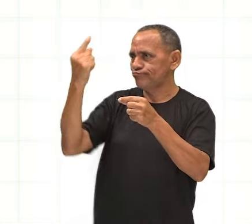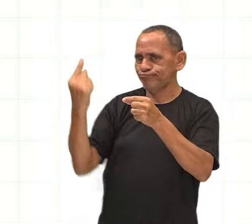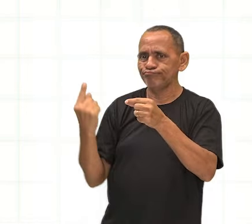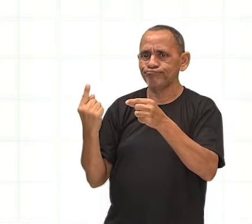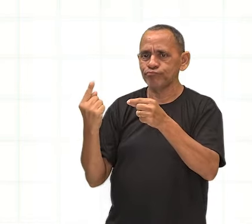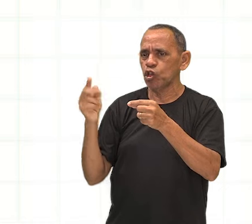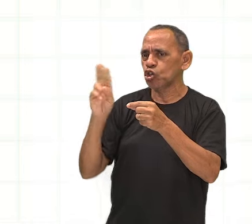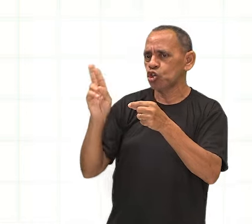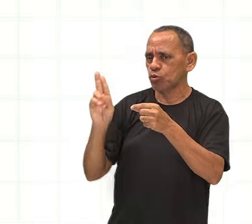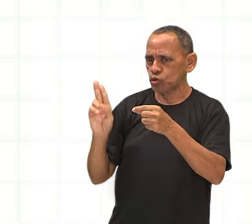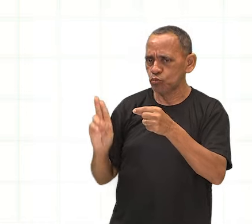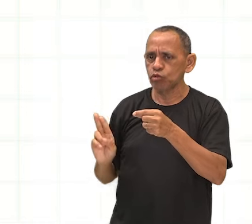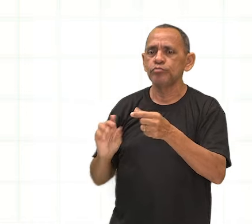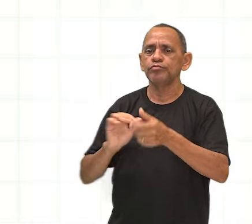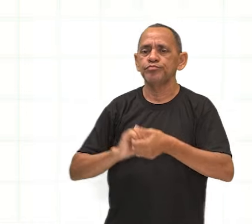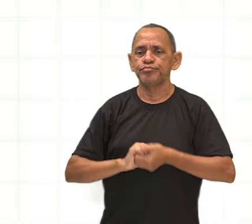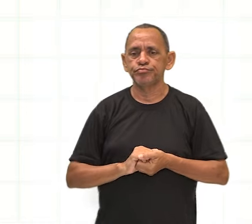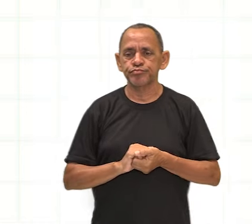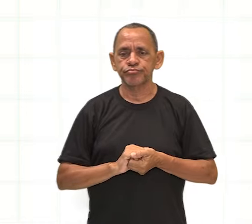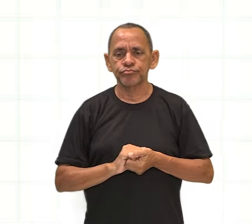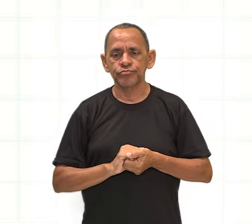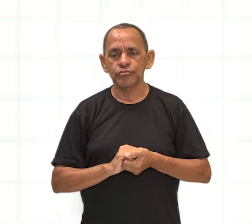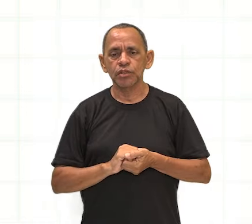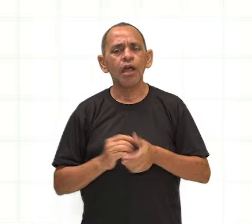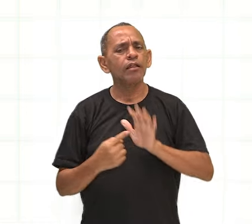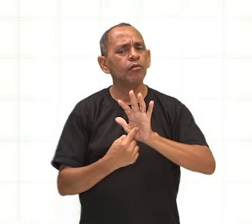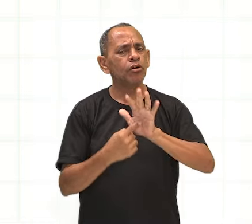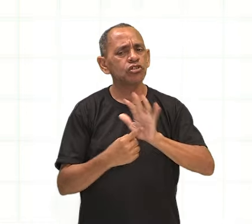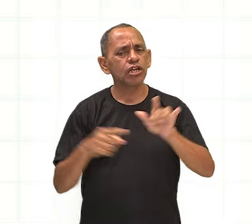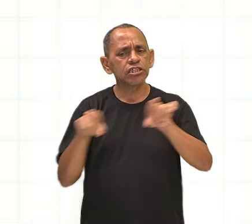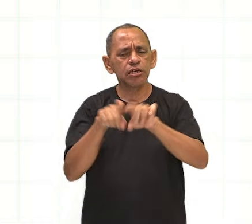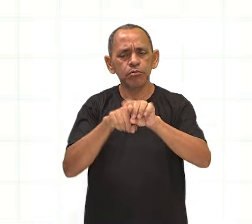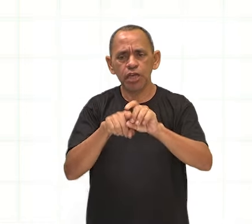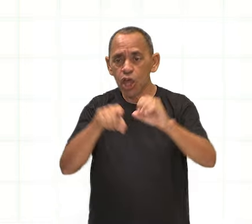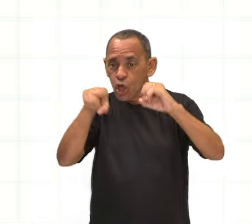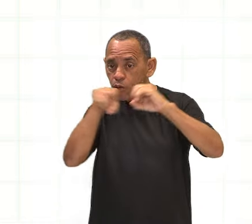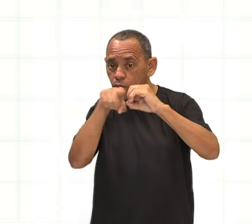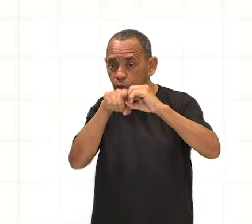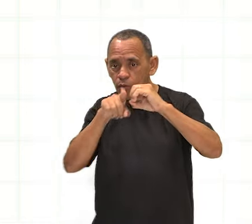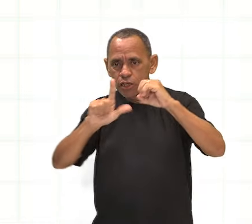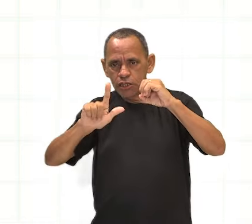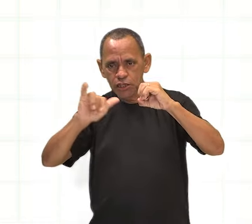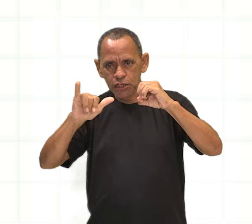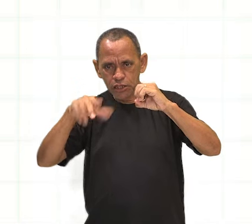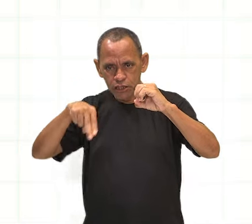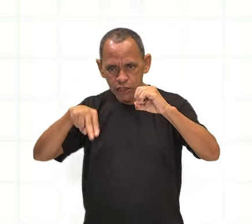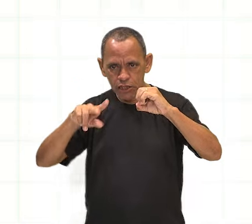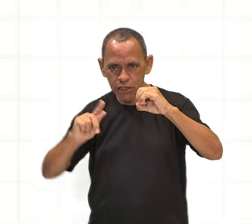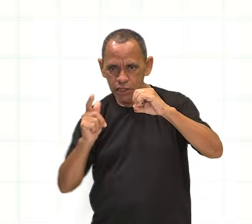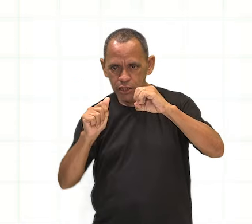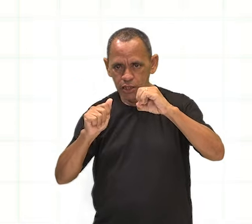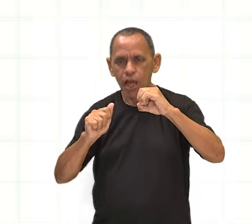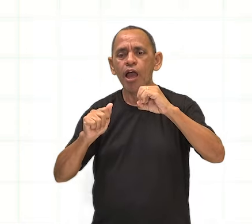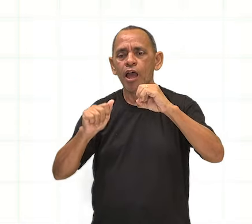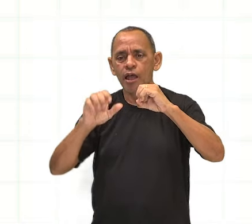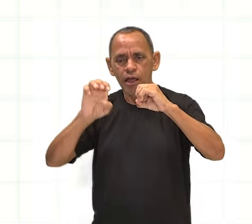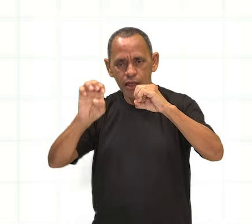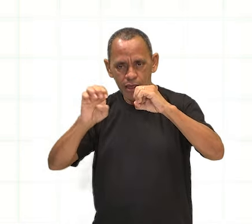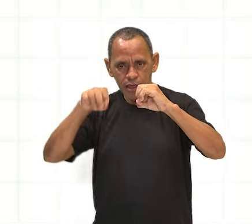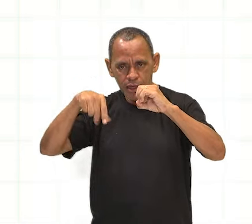solar, ela vai incidir bastante aqui, olha, na linha do Equador. E com isso vai trazer